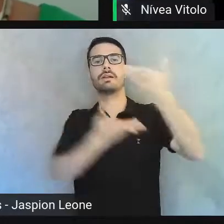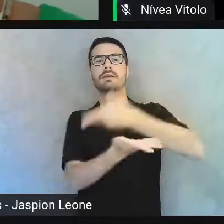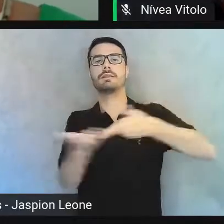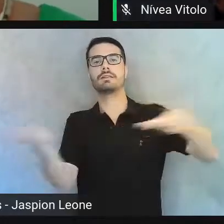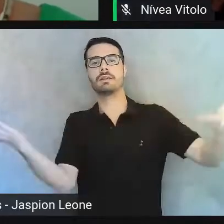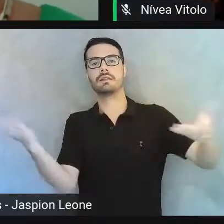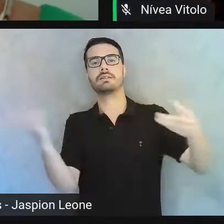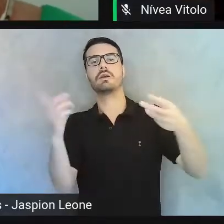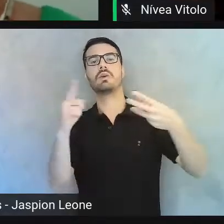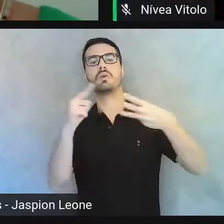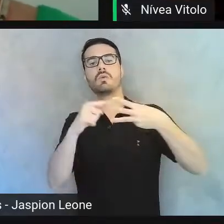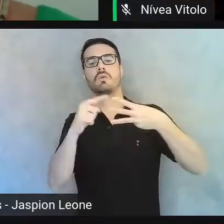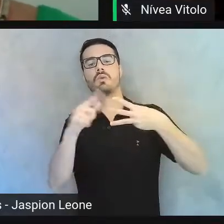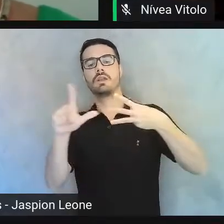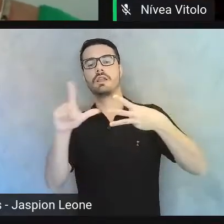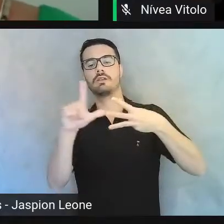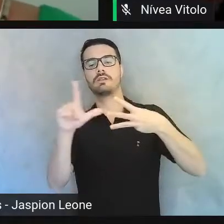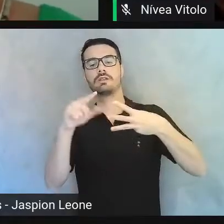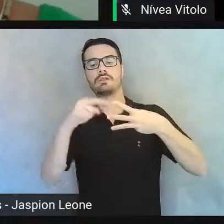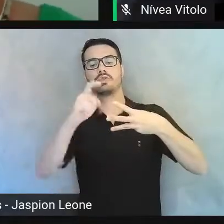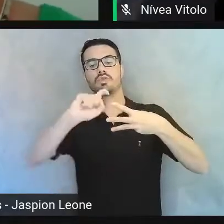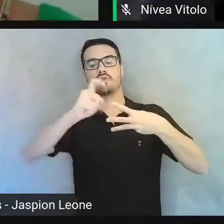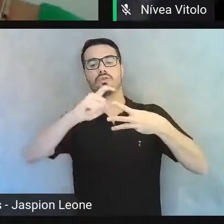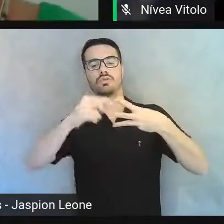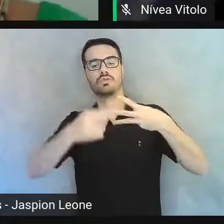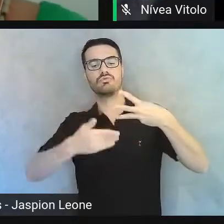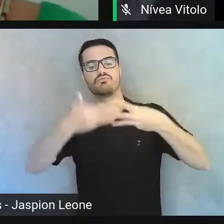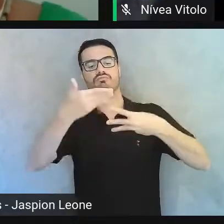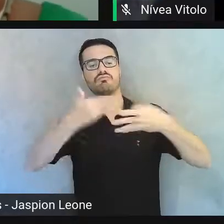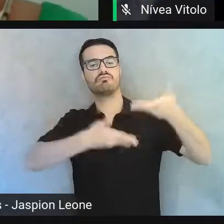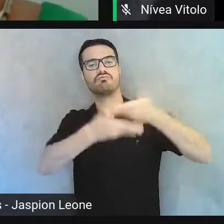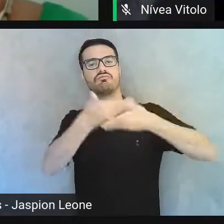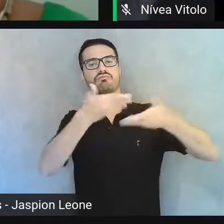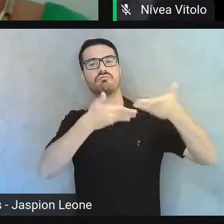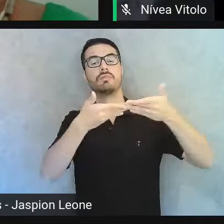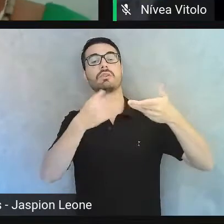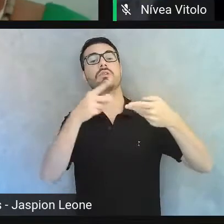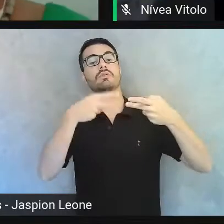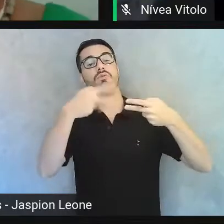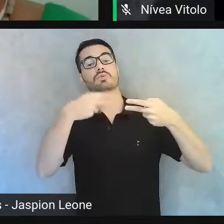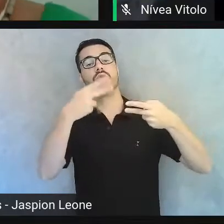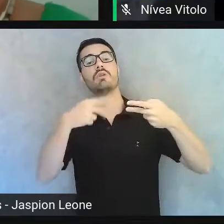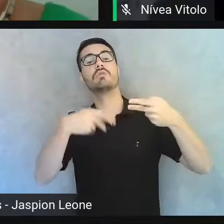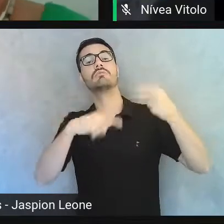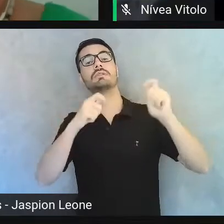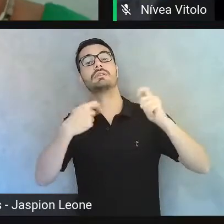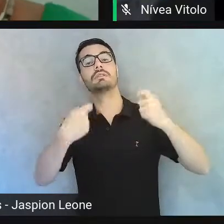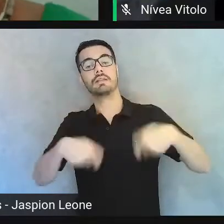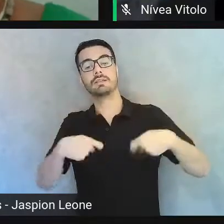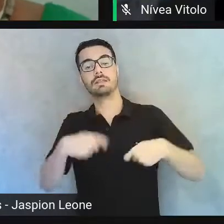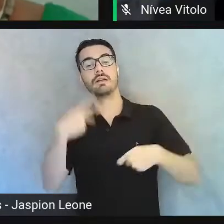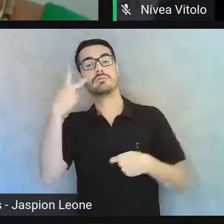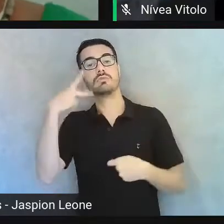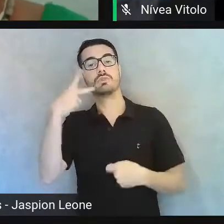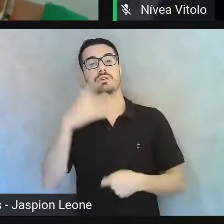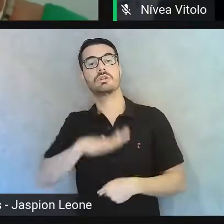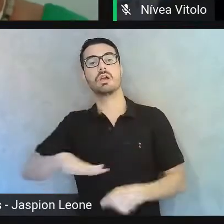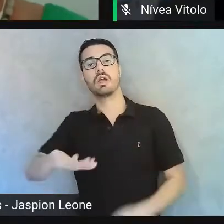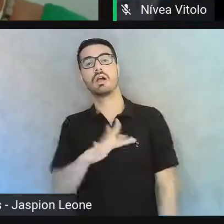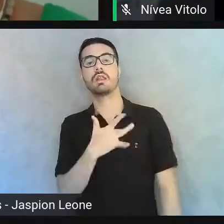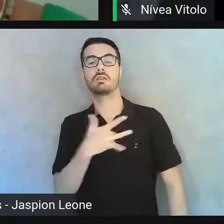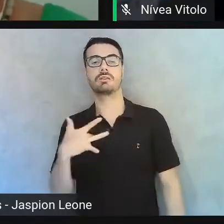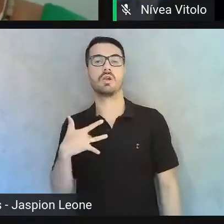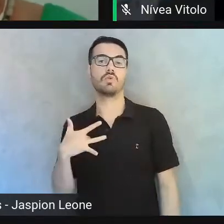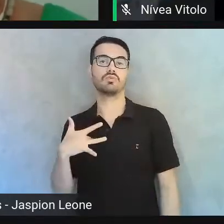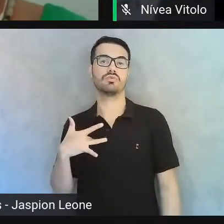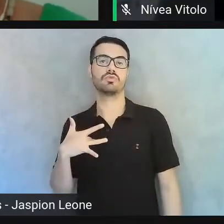Federal no Brasil na definição de políticas públicas. Especificidade das políticas de saúde apresentadas